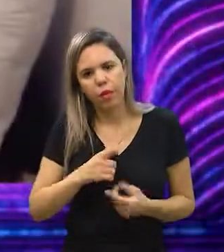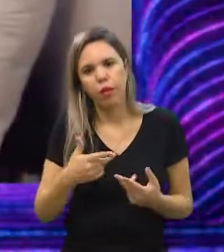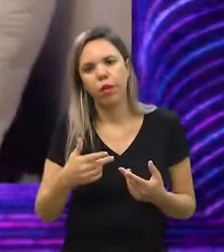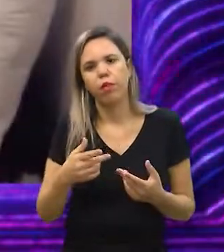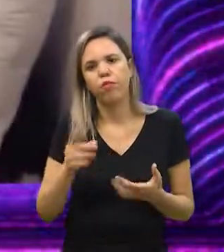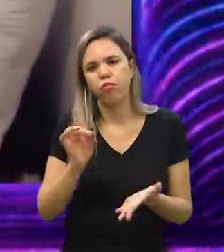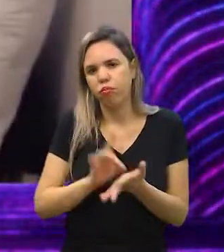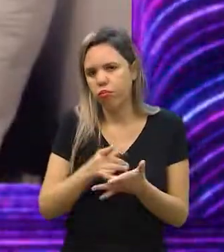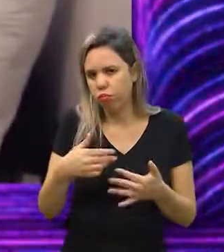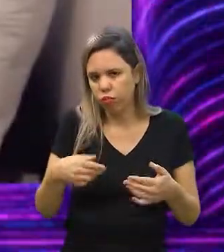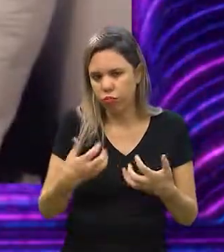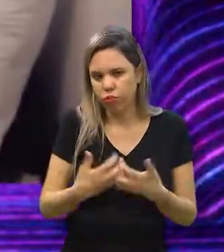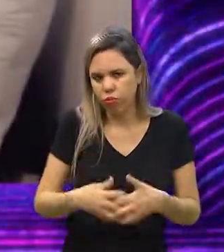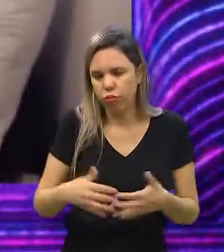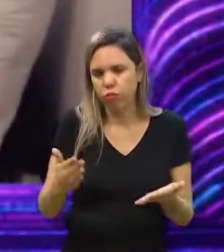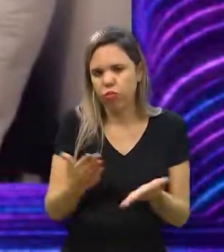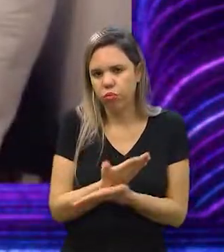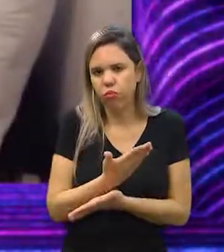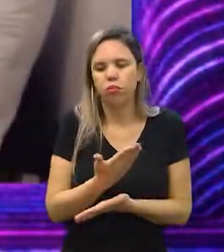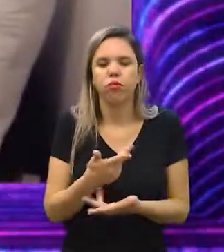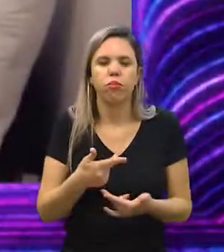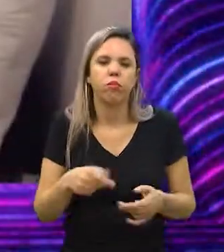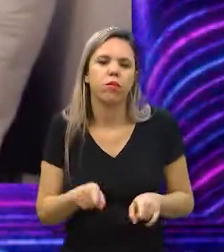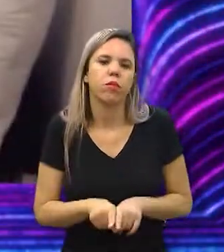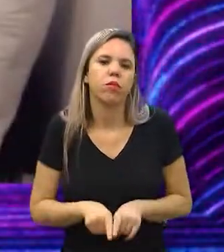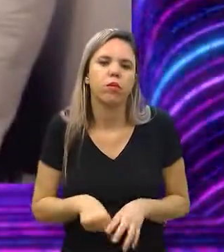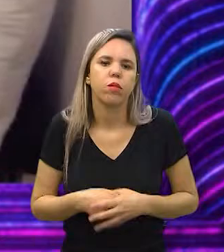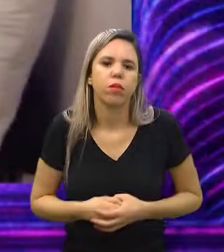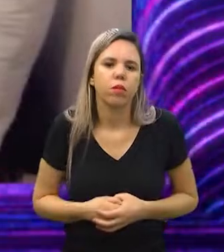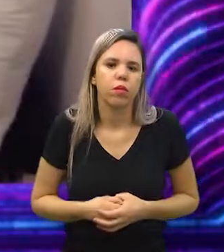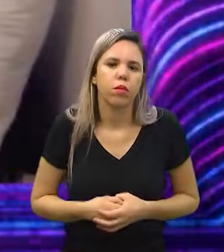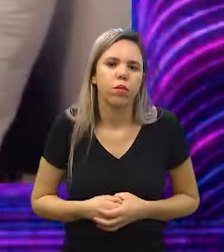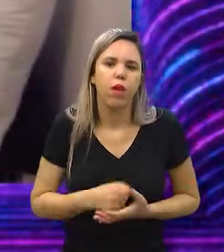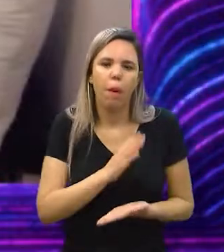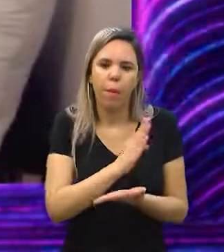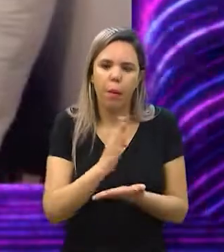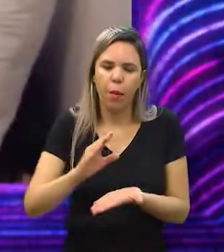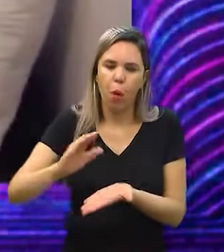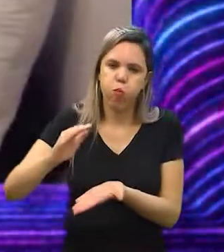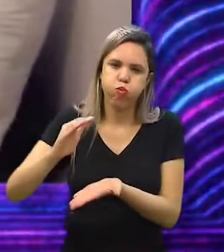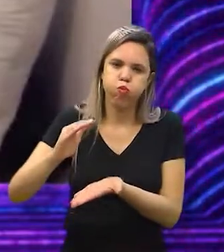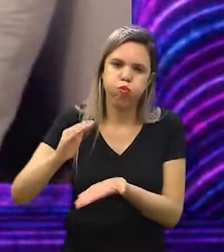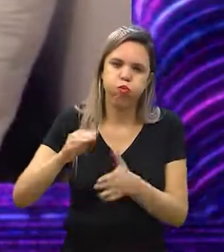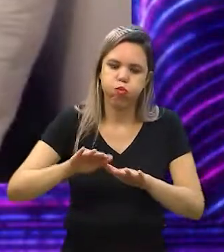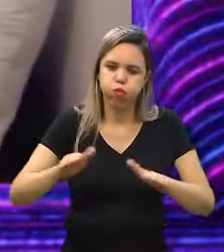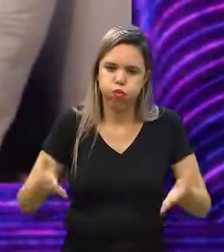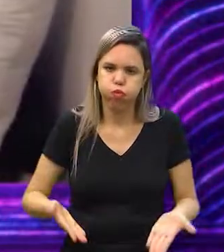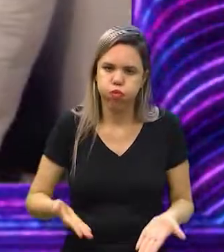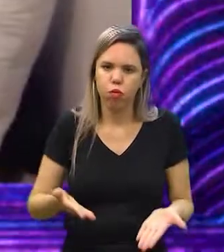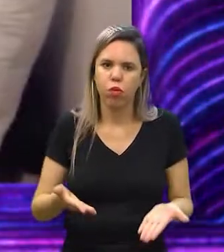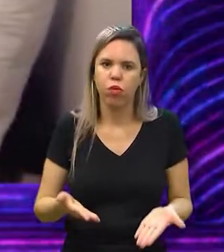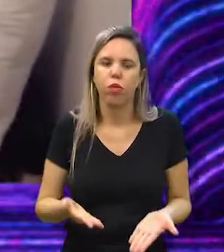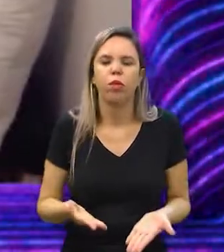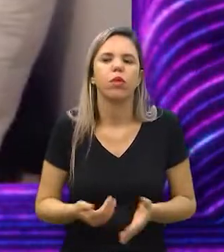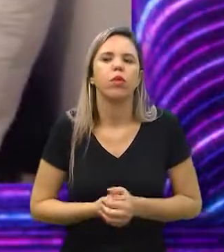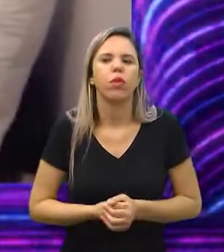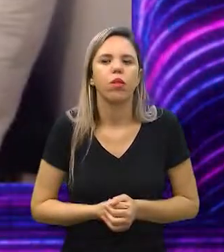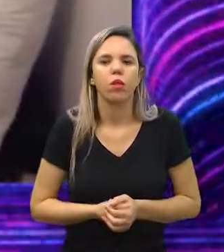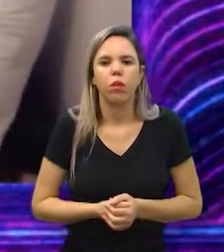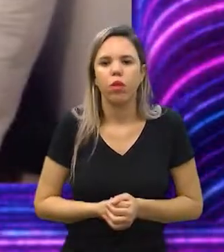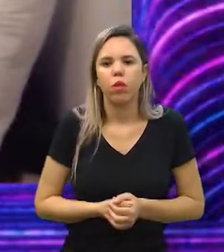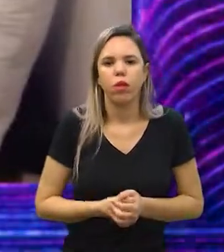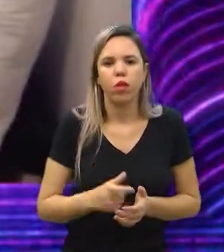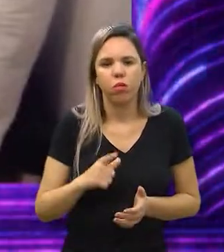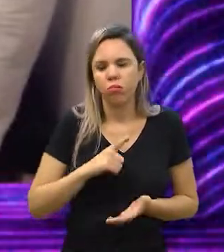biografias, ficções, eu tenho livros de table books que ficam sobre a mesa, aquelas que você fica bacanudo,